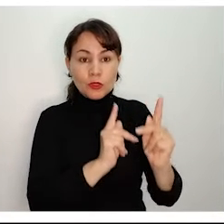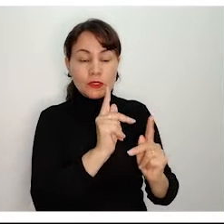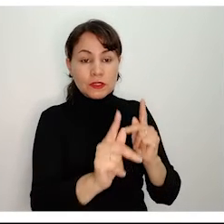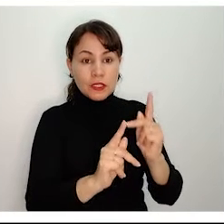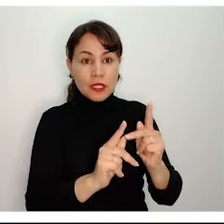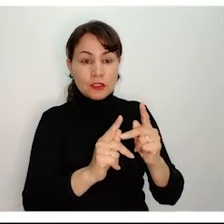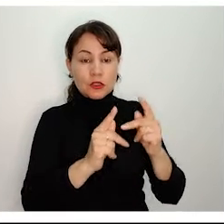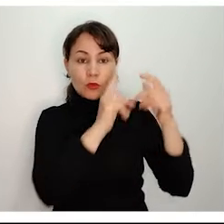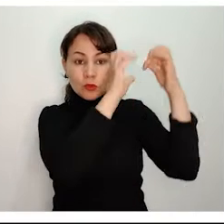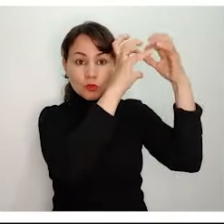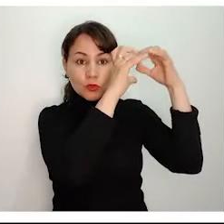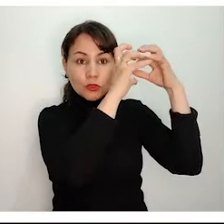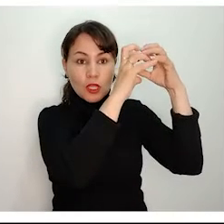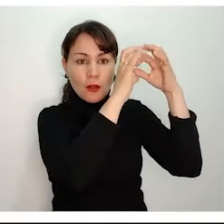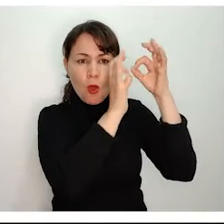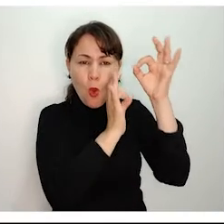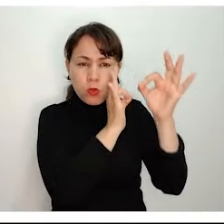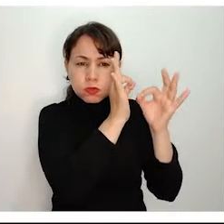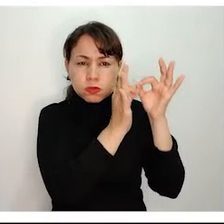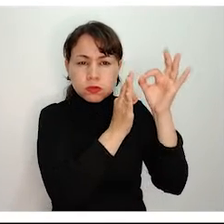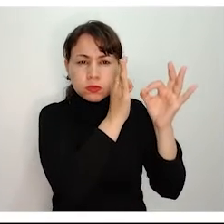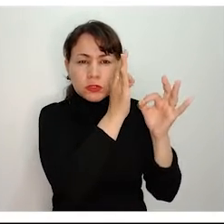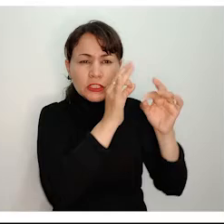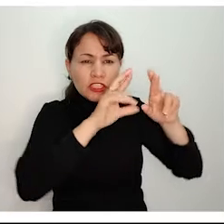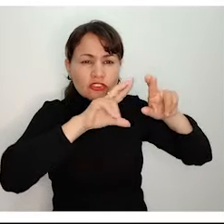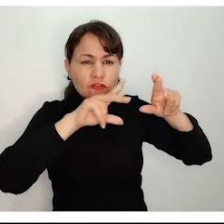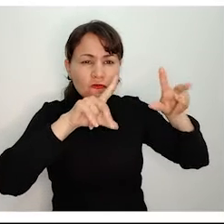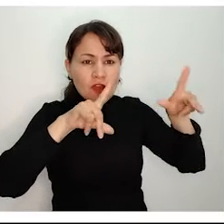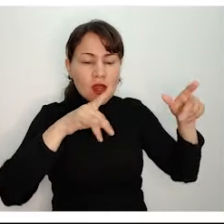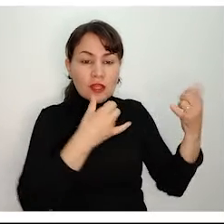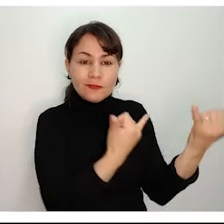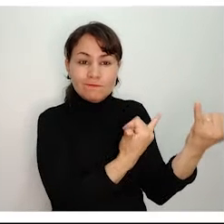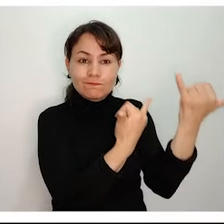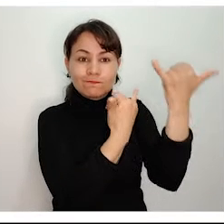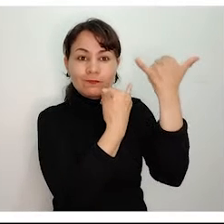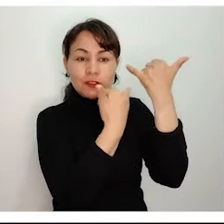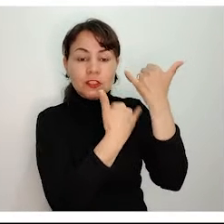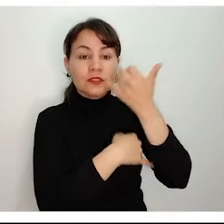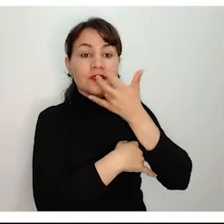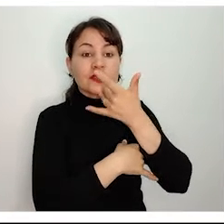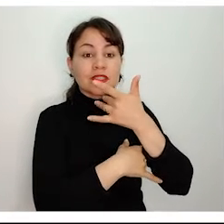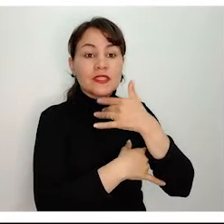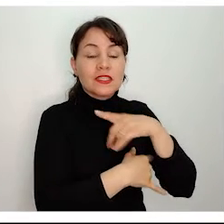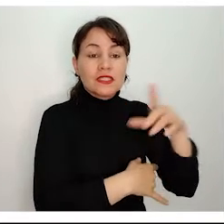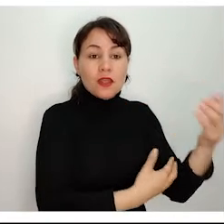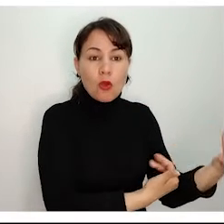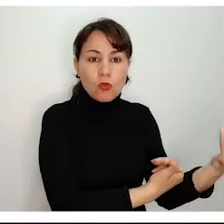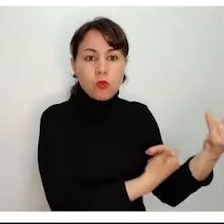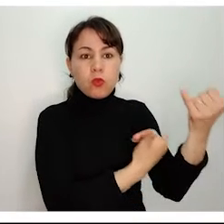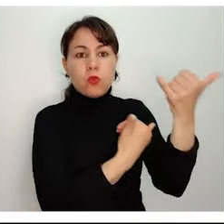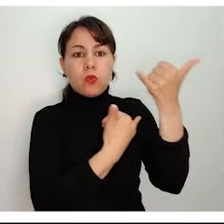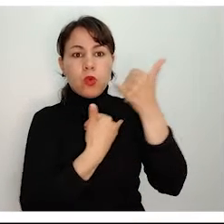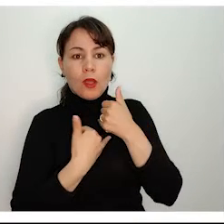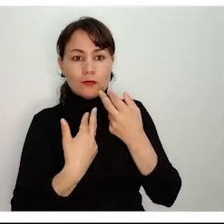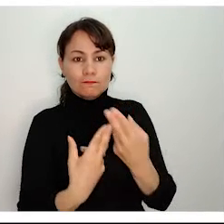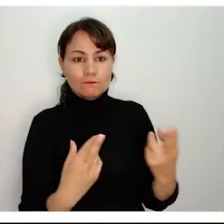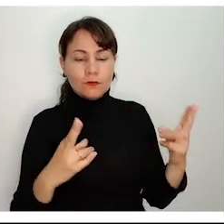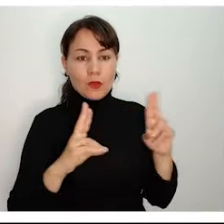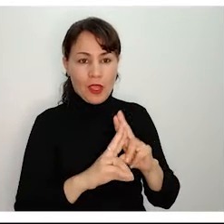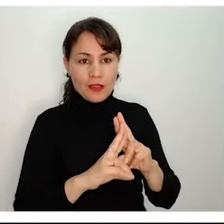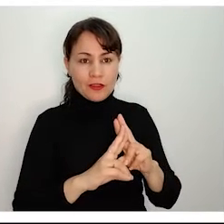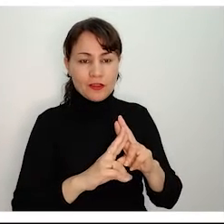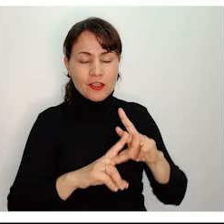integração é um processo pelo qual o cérebro, ele organiza diversas informações que a criança recebe